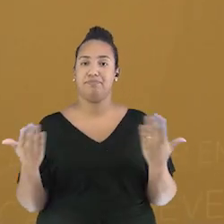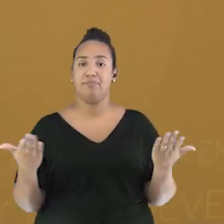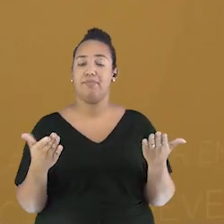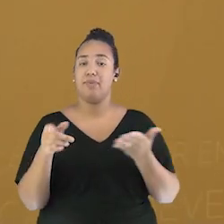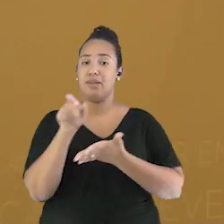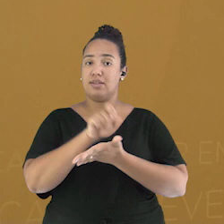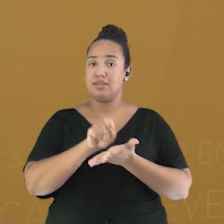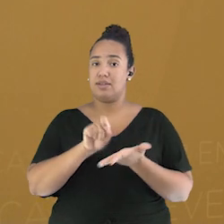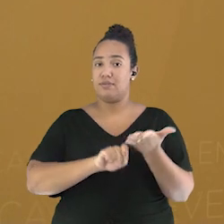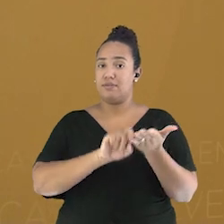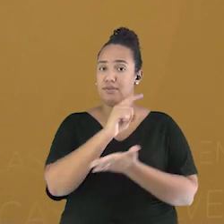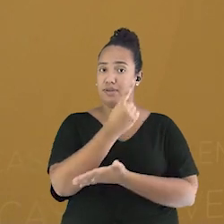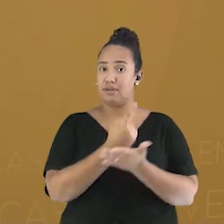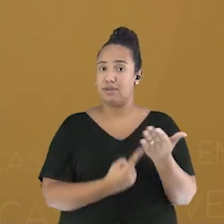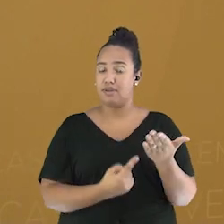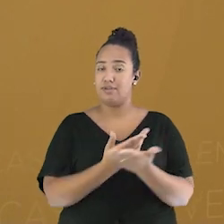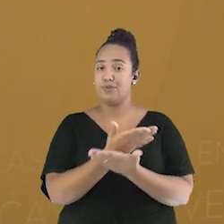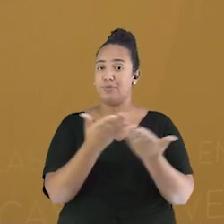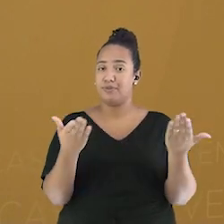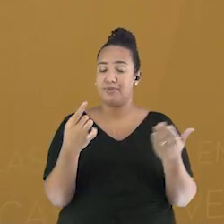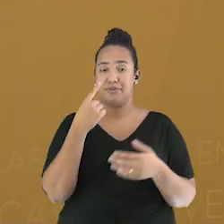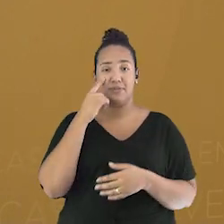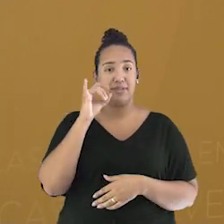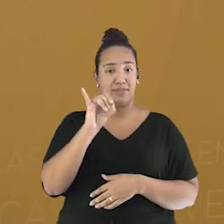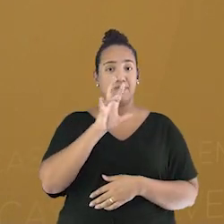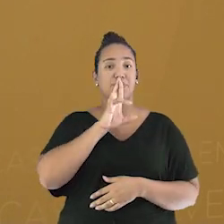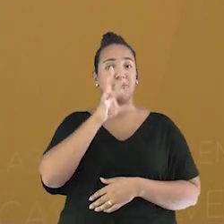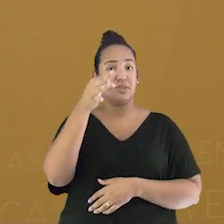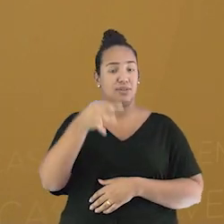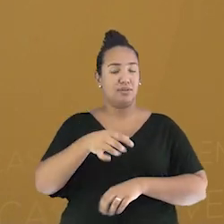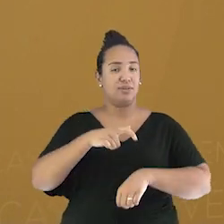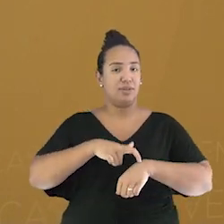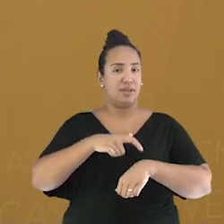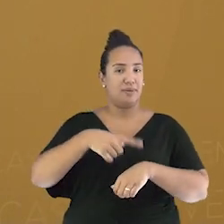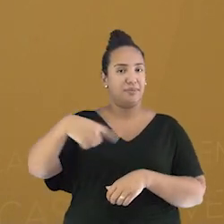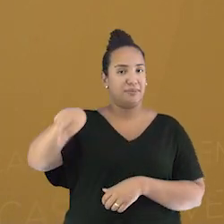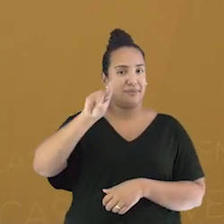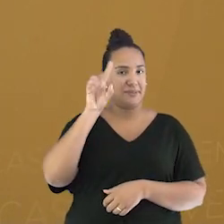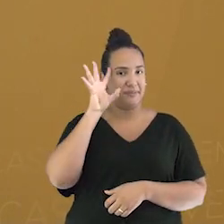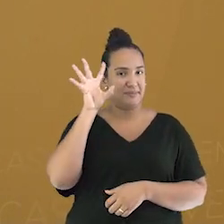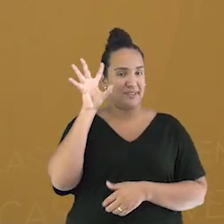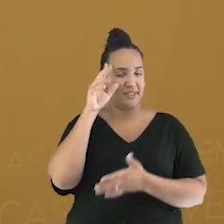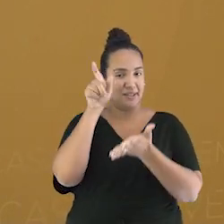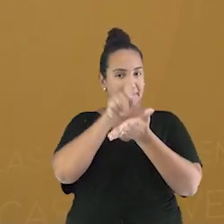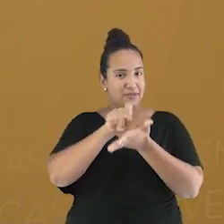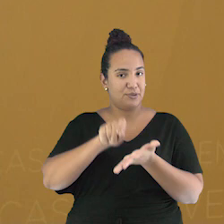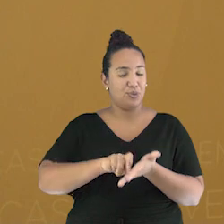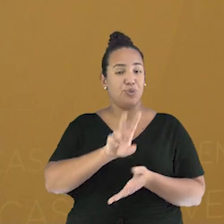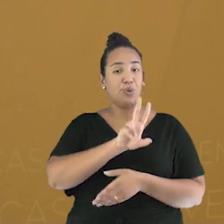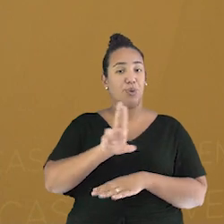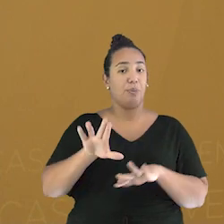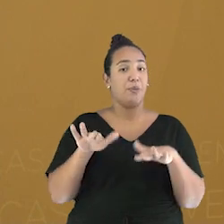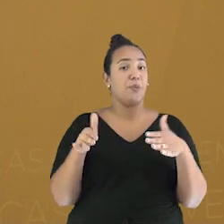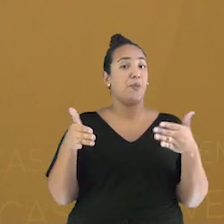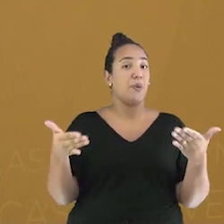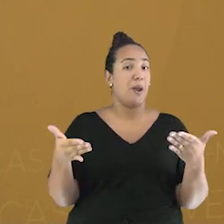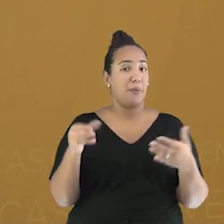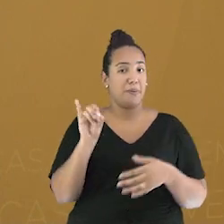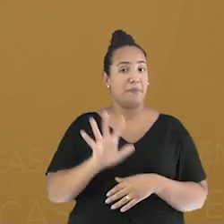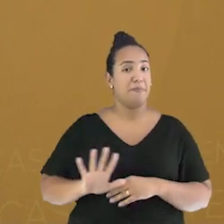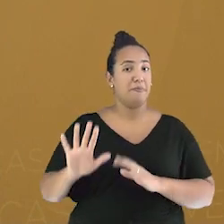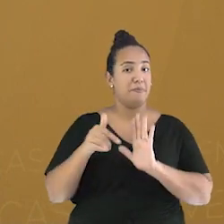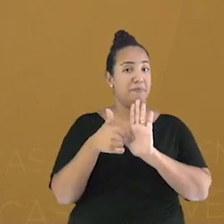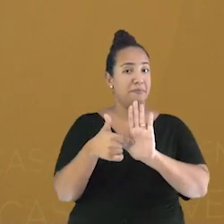seu caderno para ver se você acerta. Vou dar um tempinho para escrever qual o nome dessa mancha que